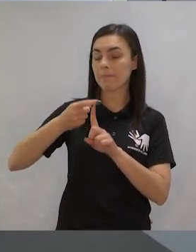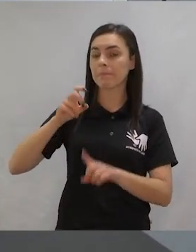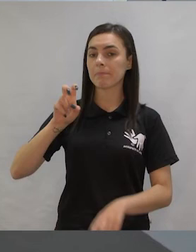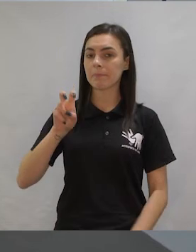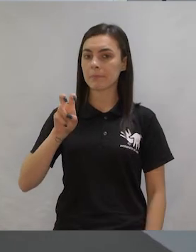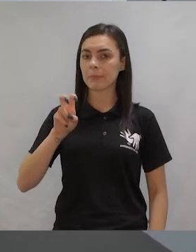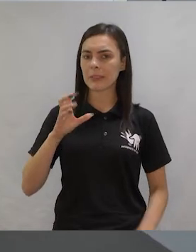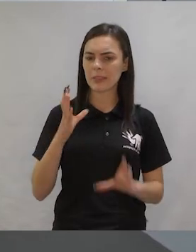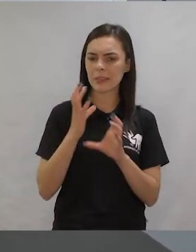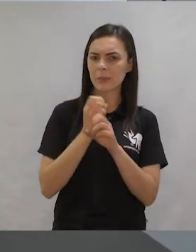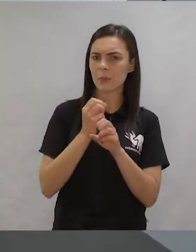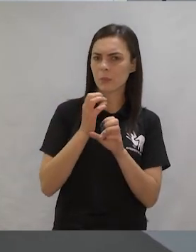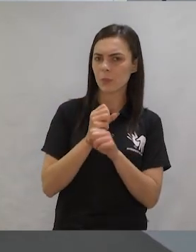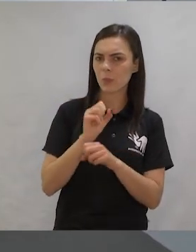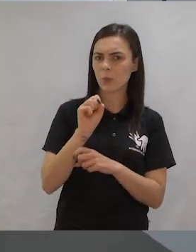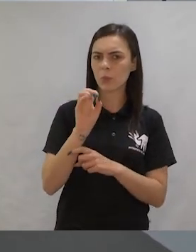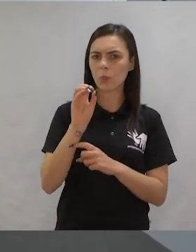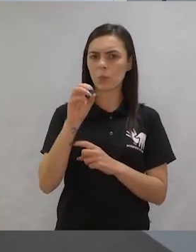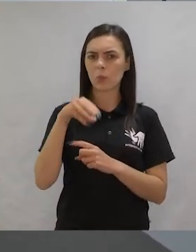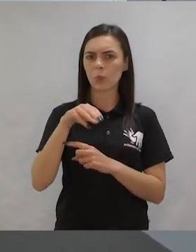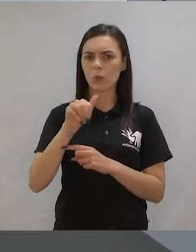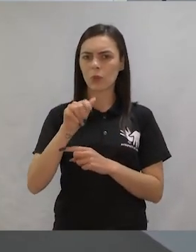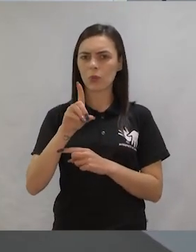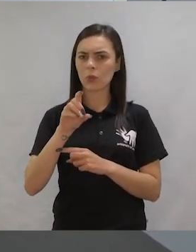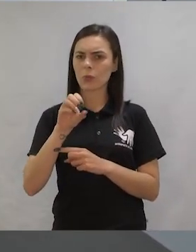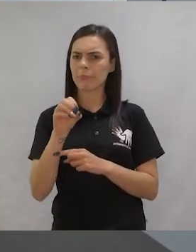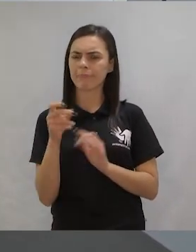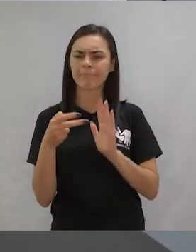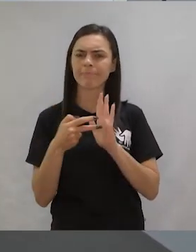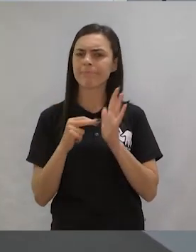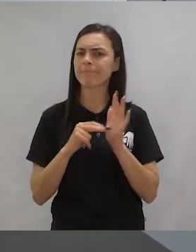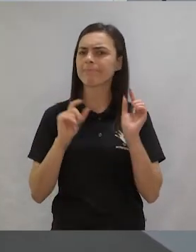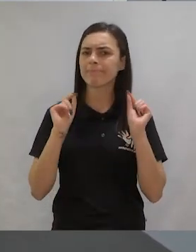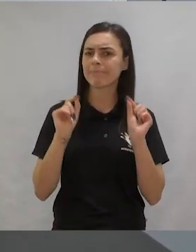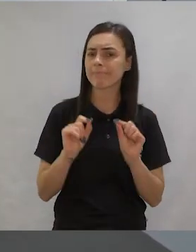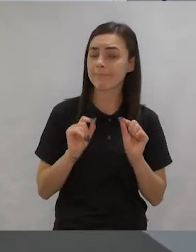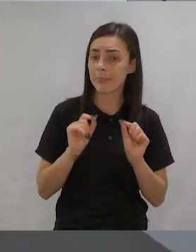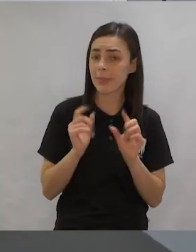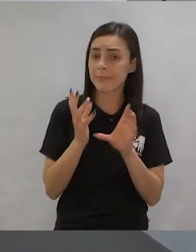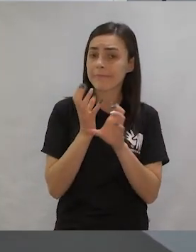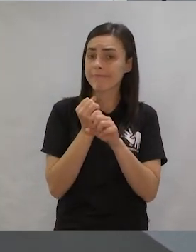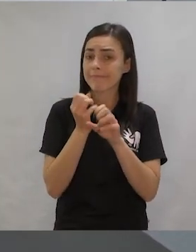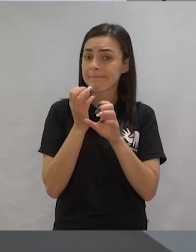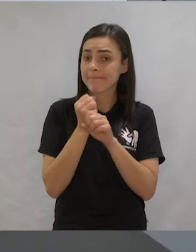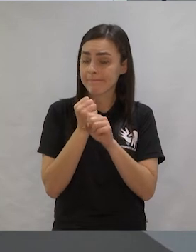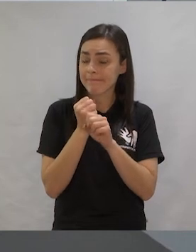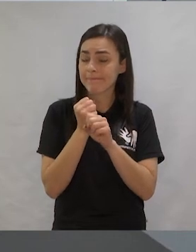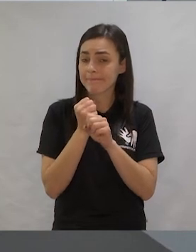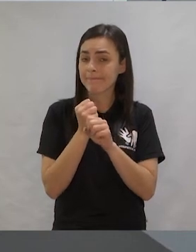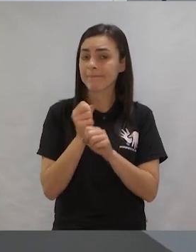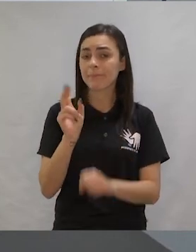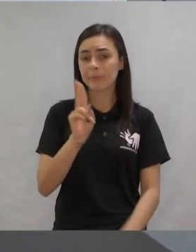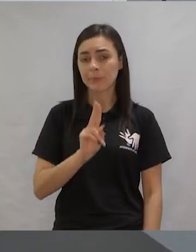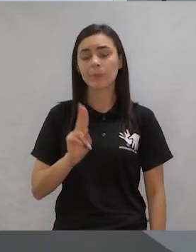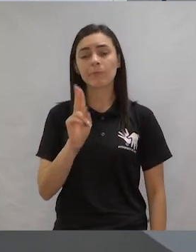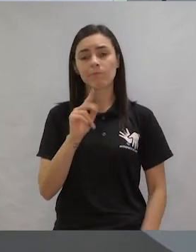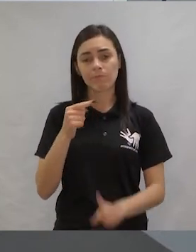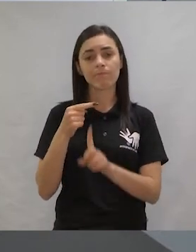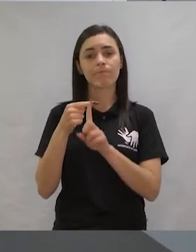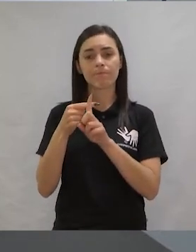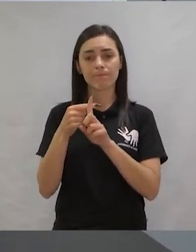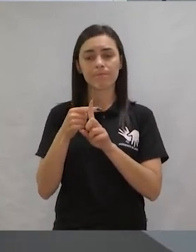somado 5. Quando eu falo somado, que operação que eu estou utilizando? A soma. Muito